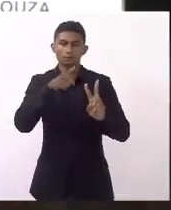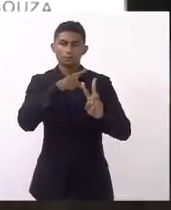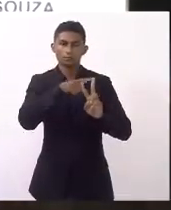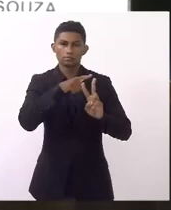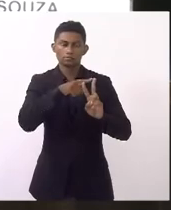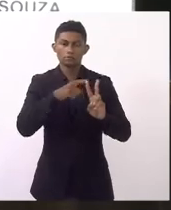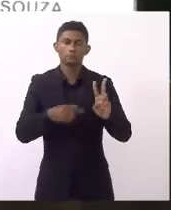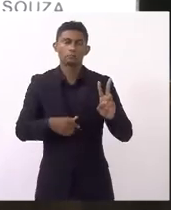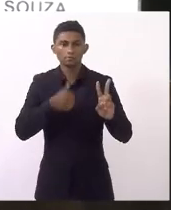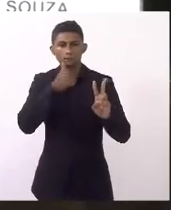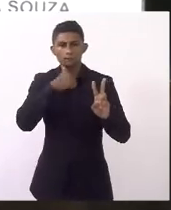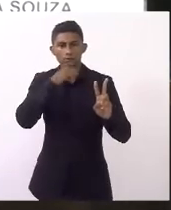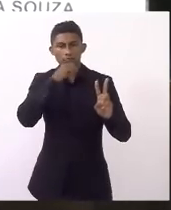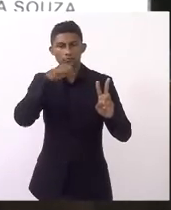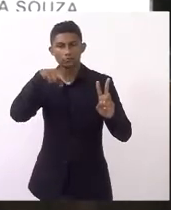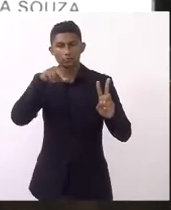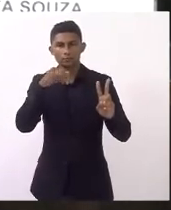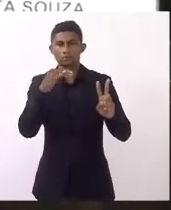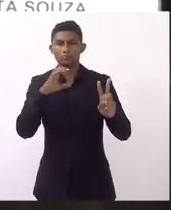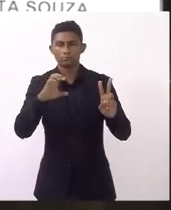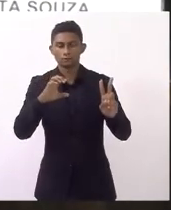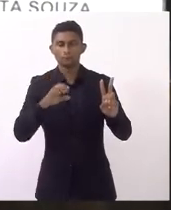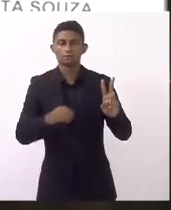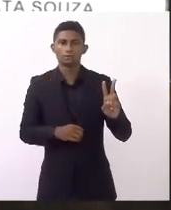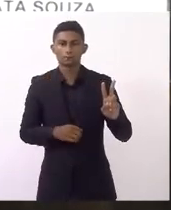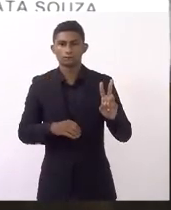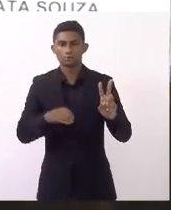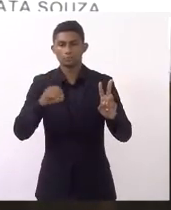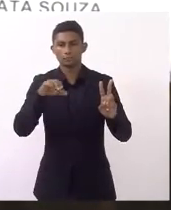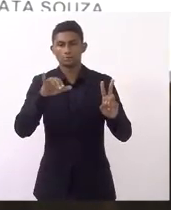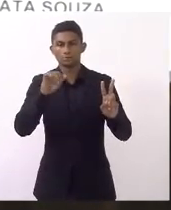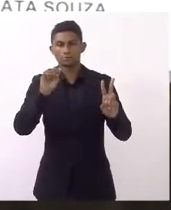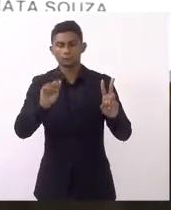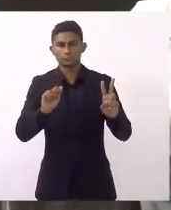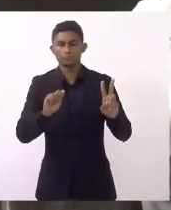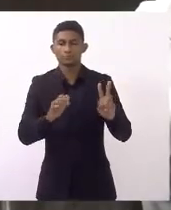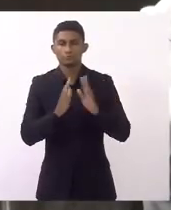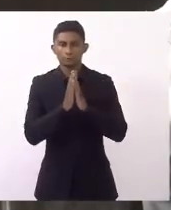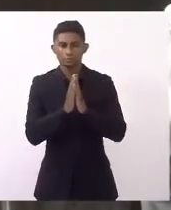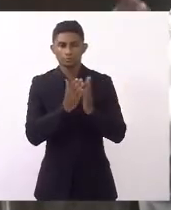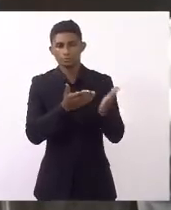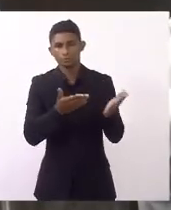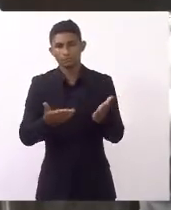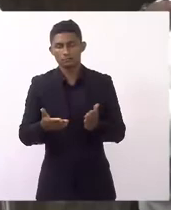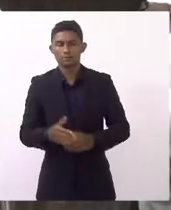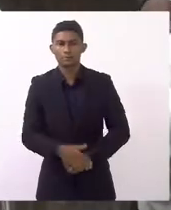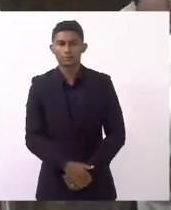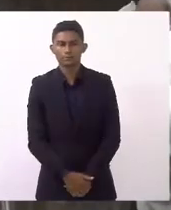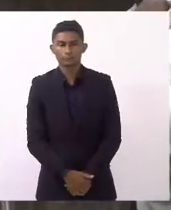Para nossa querida mãe Nice de olhar por favor